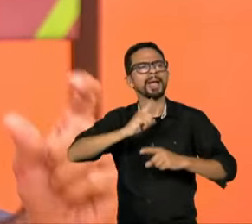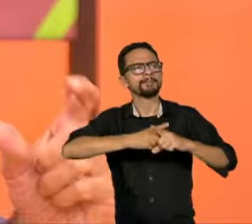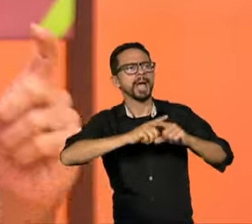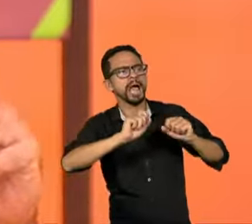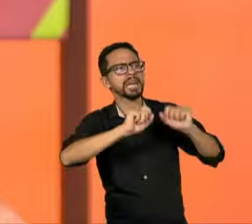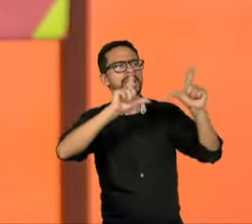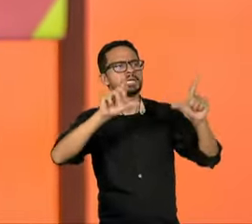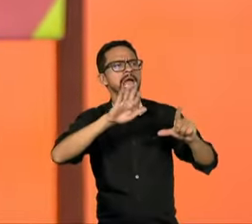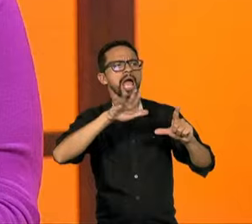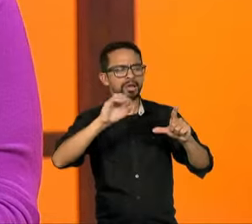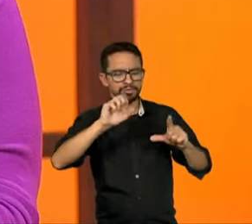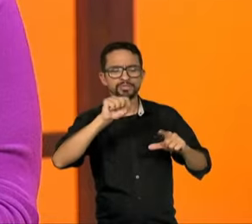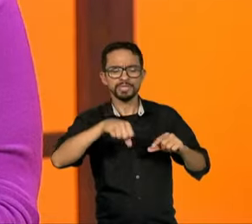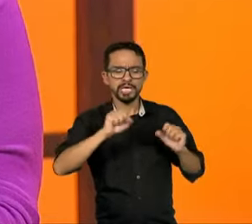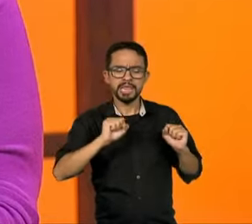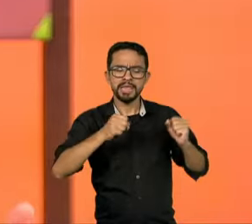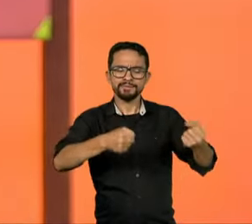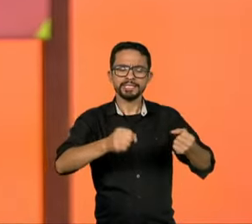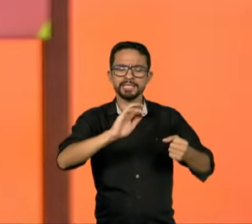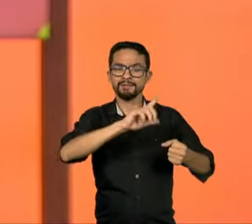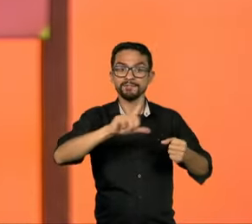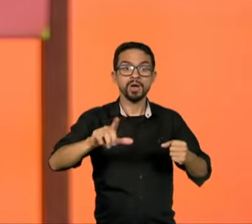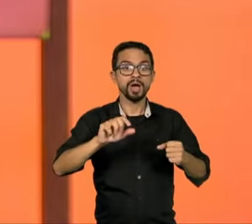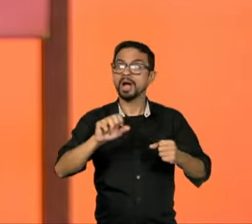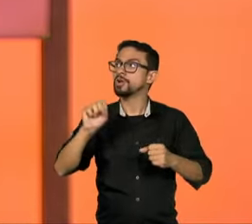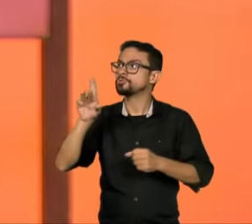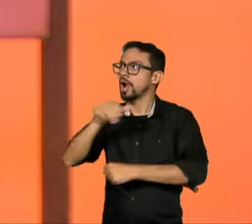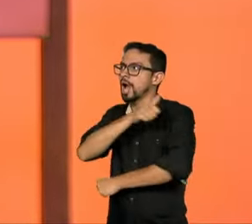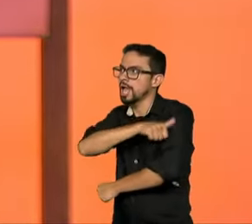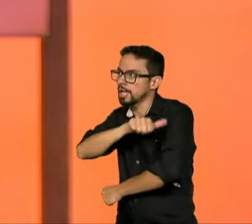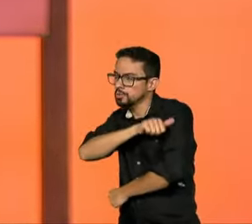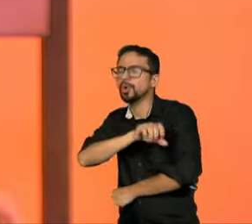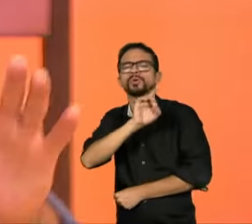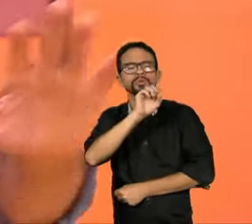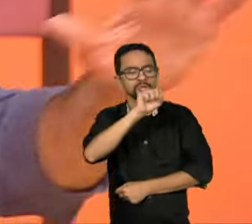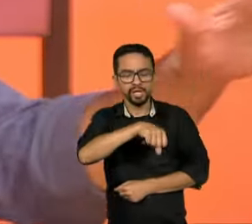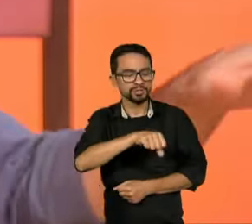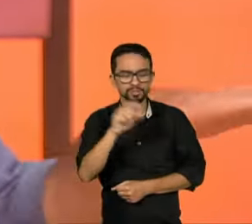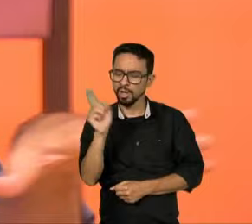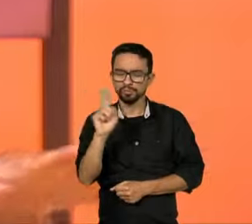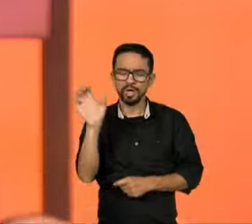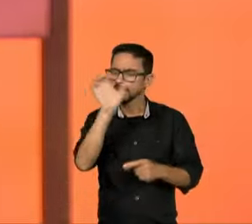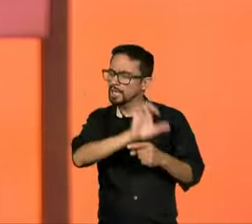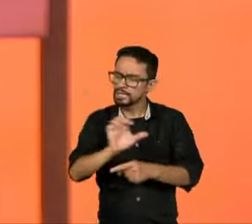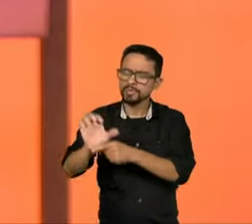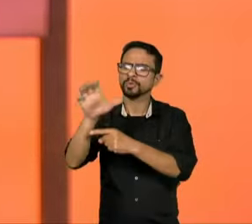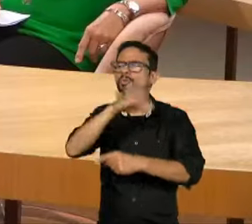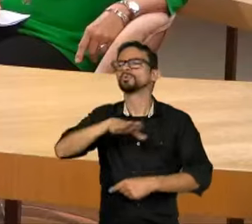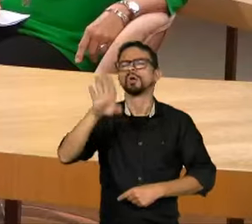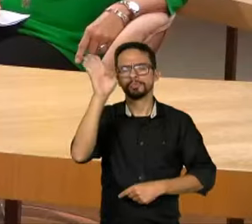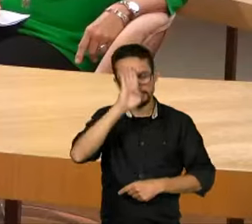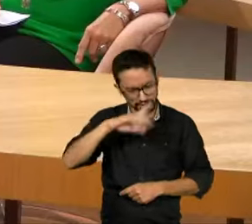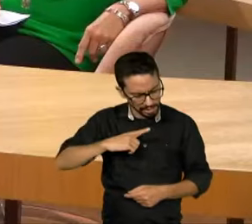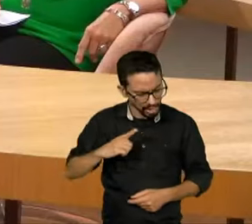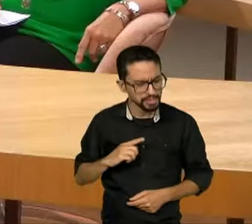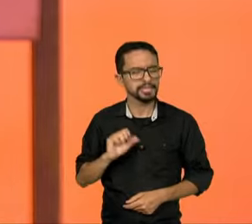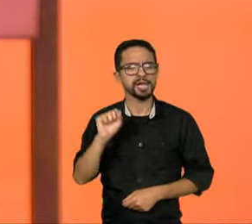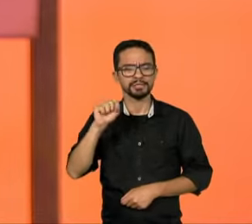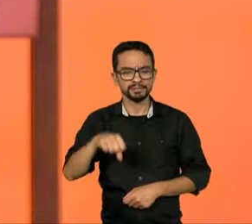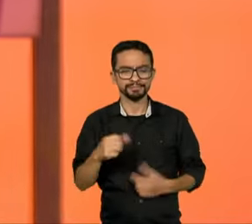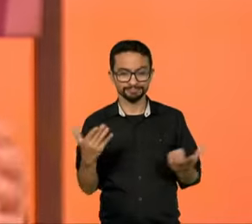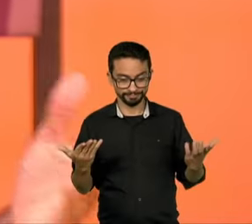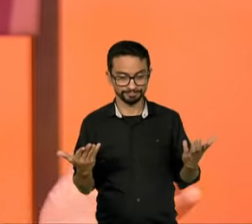Defesa Civil. Da Defesa Civil do Rio de Janeiro, que também é muito... É só Rio de Janeiro? Isso, que é muito bom. Não, todos os estados têm os seus. Ah, tá. Pelo